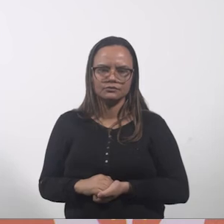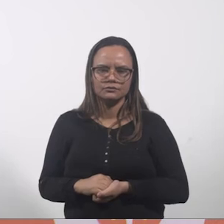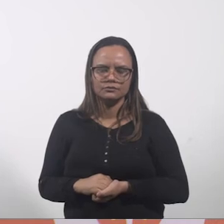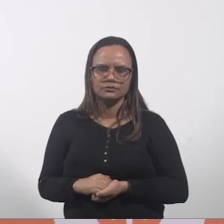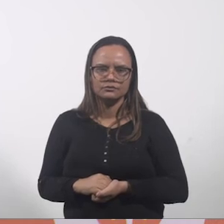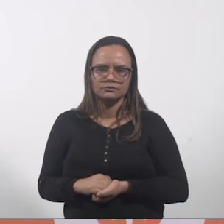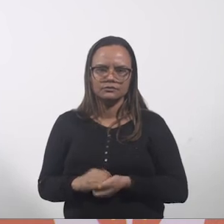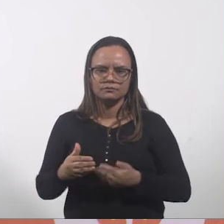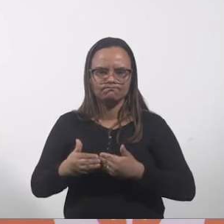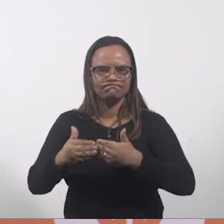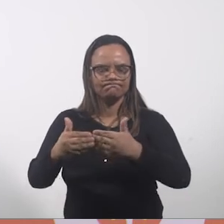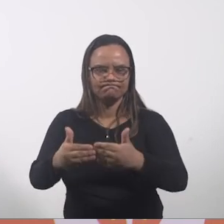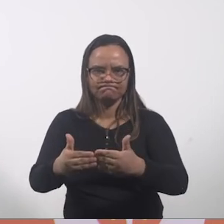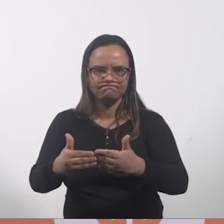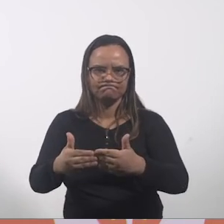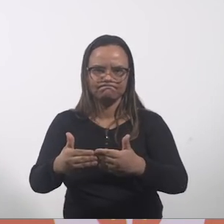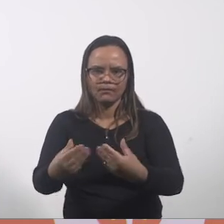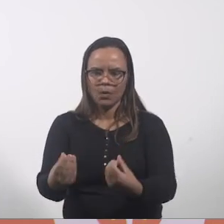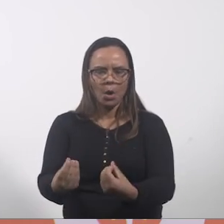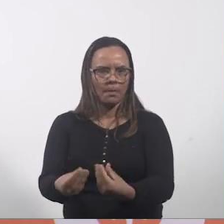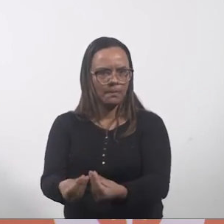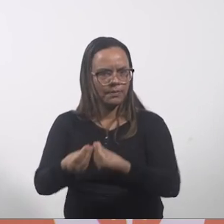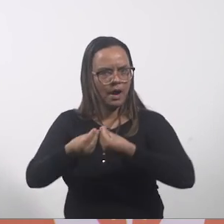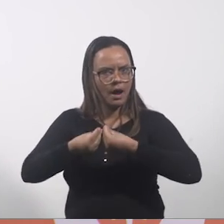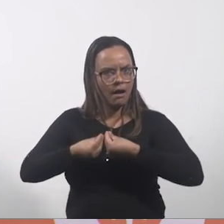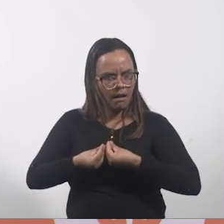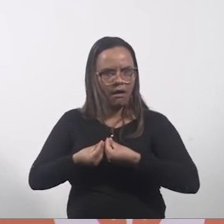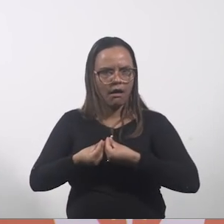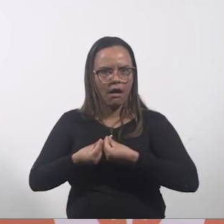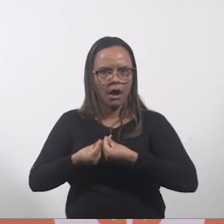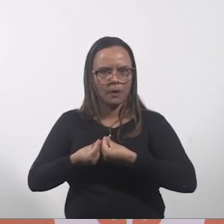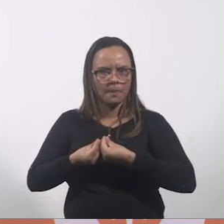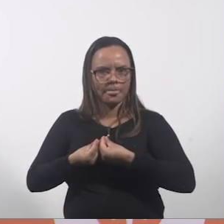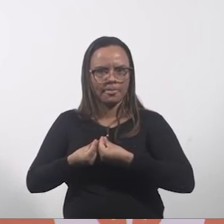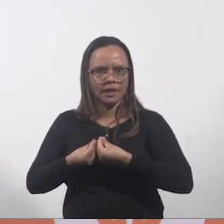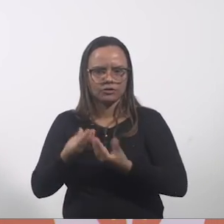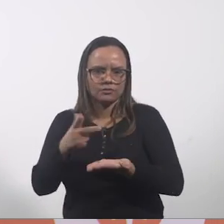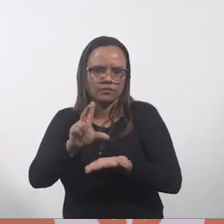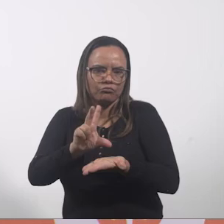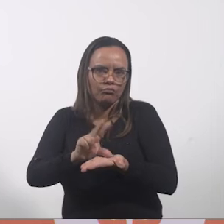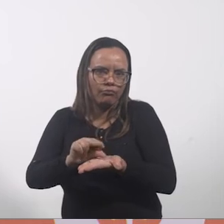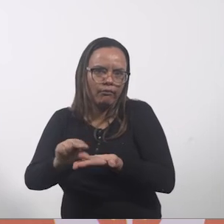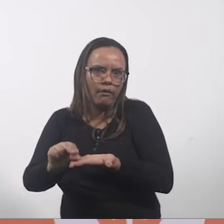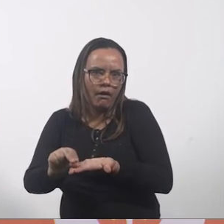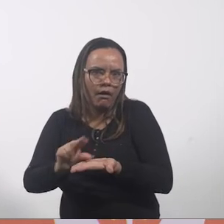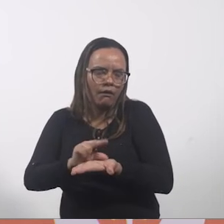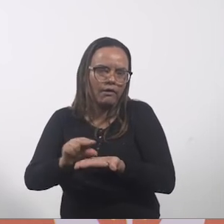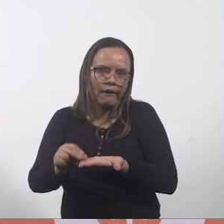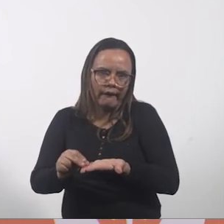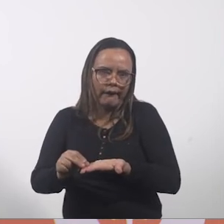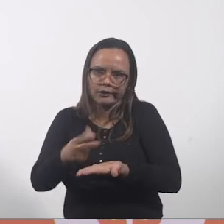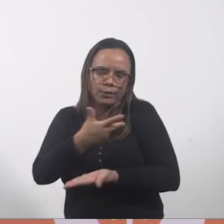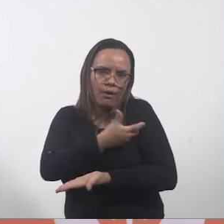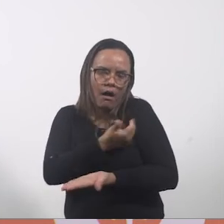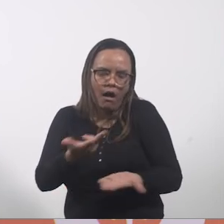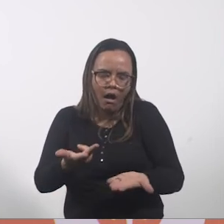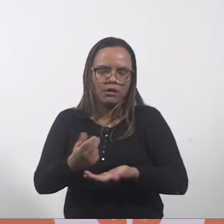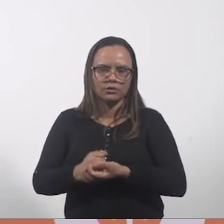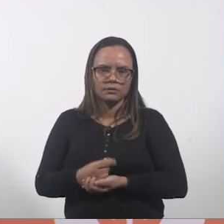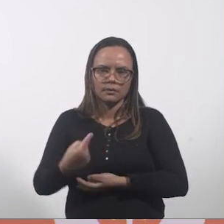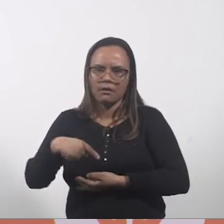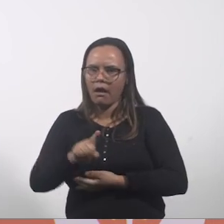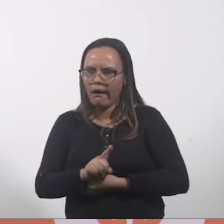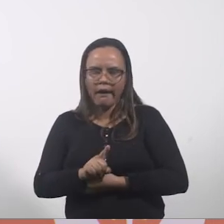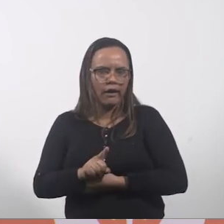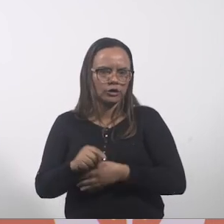caso o Ministério não nos envie, né, as doses das vacinas, dos imunizantes. Então, neste momento, nós não